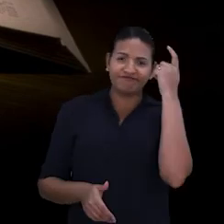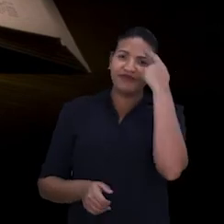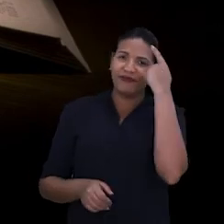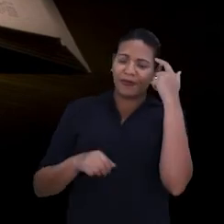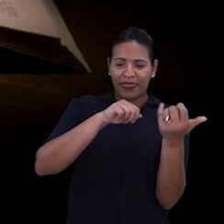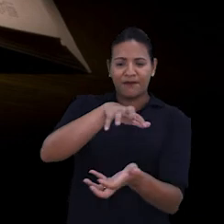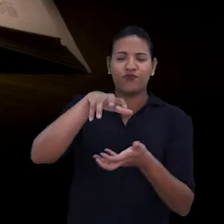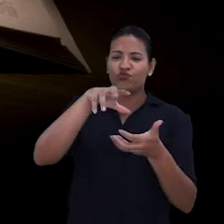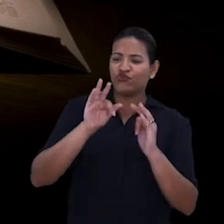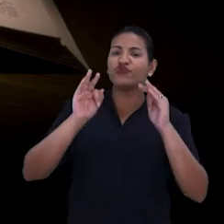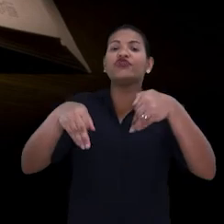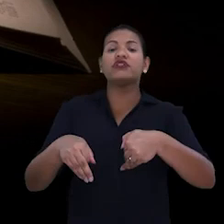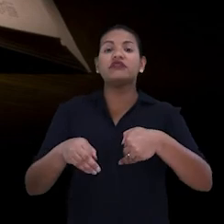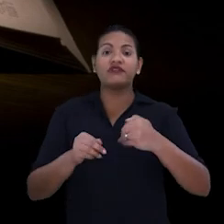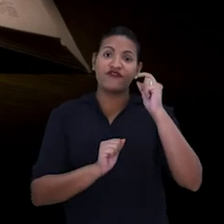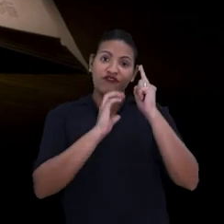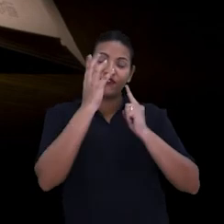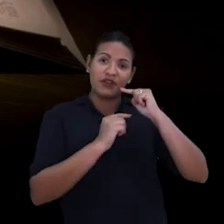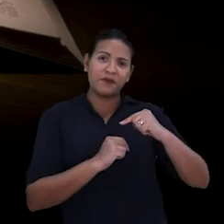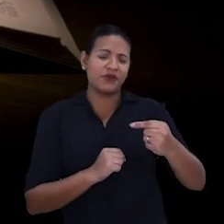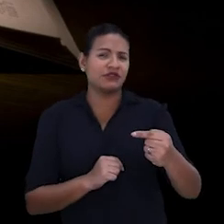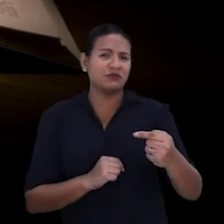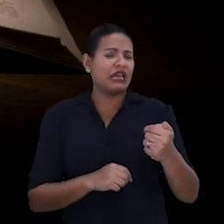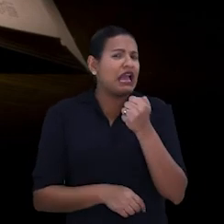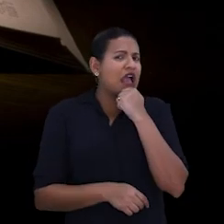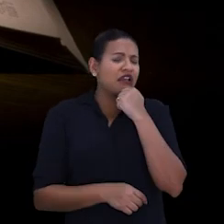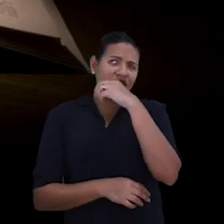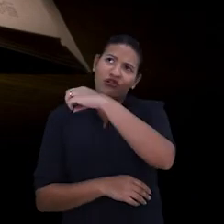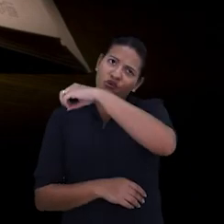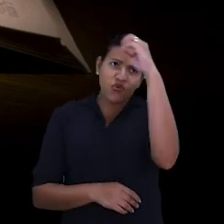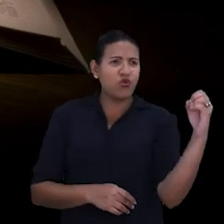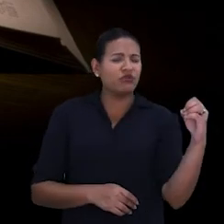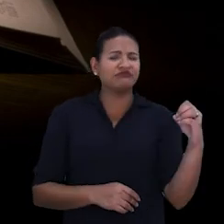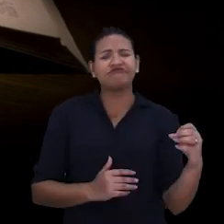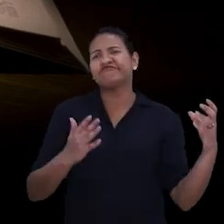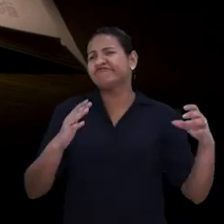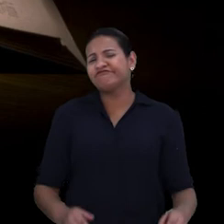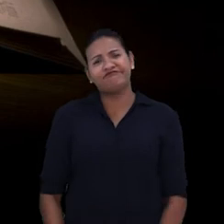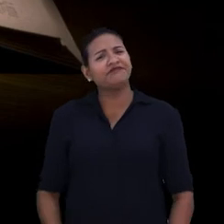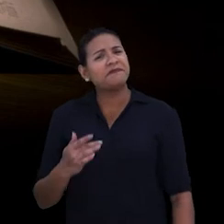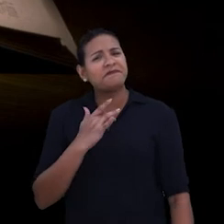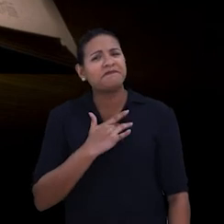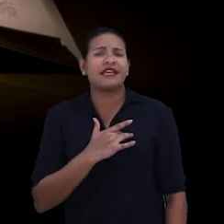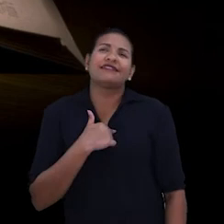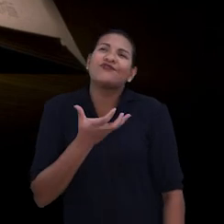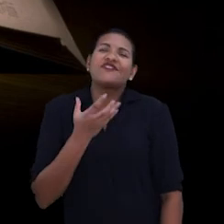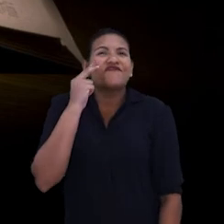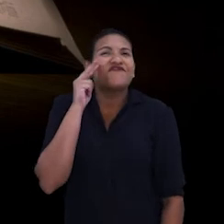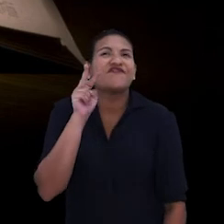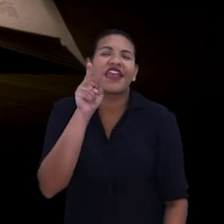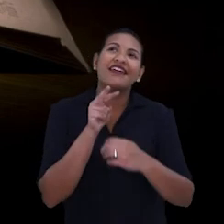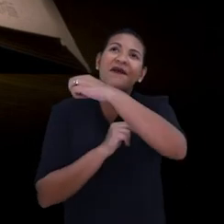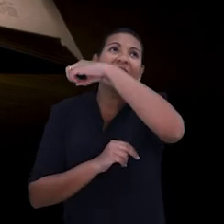Ninguém fala em cometa. E é pena, porque eu gostaria de tornar a ver um cometa para verificar se a lembrança que